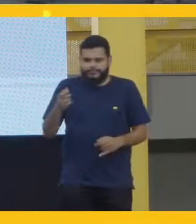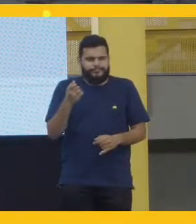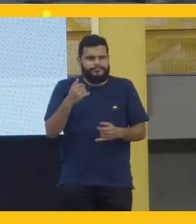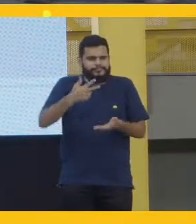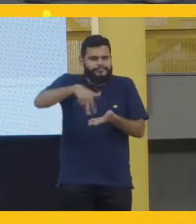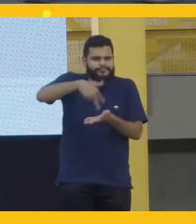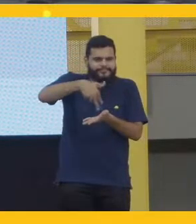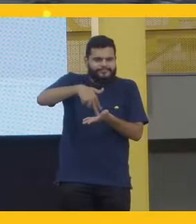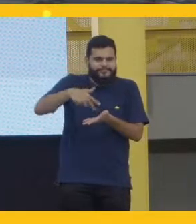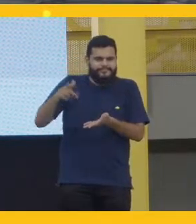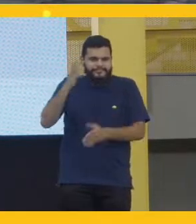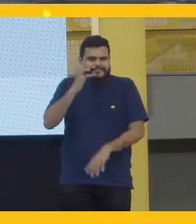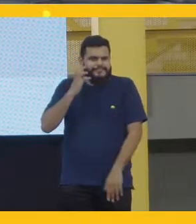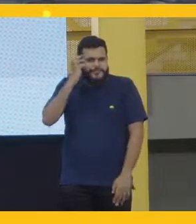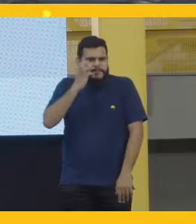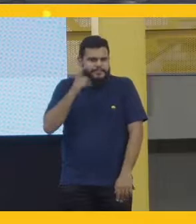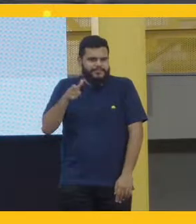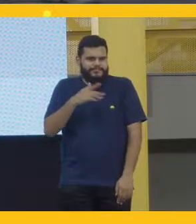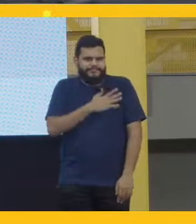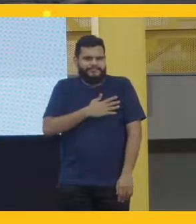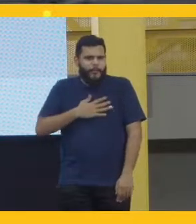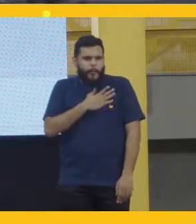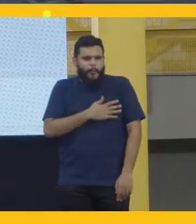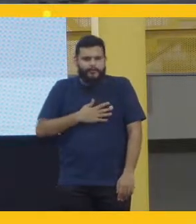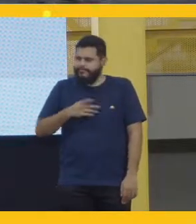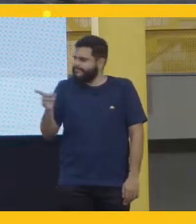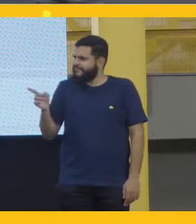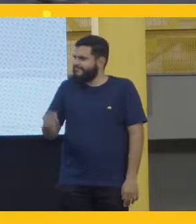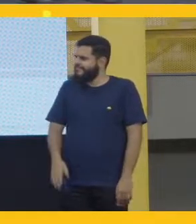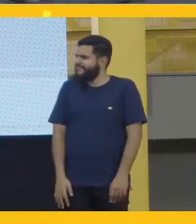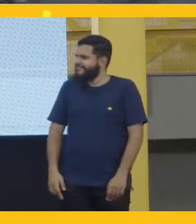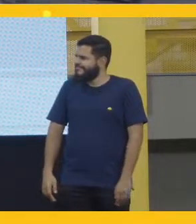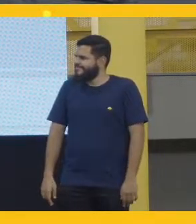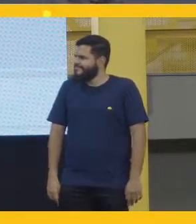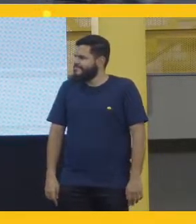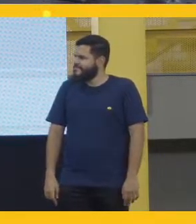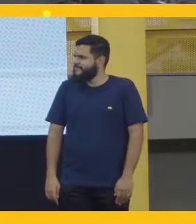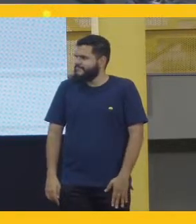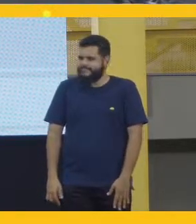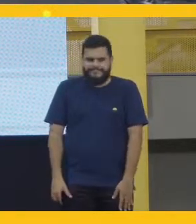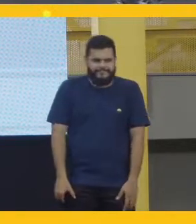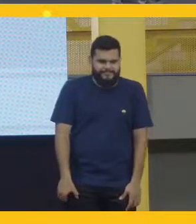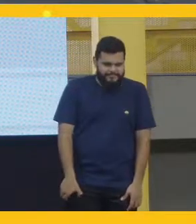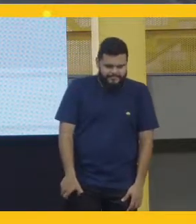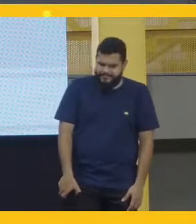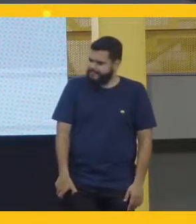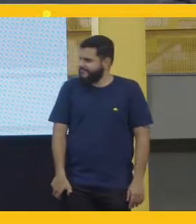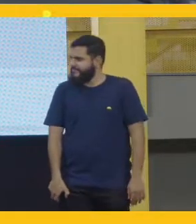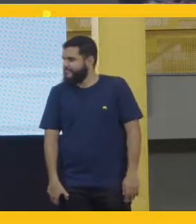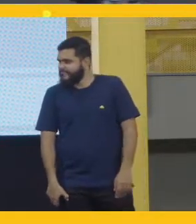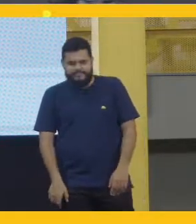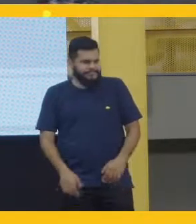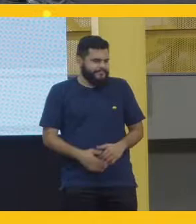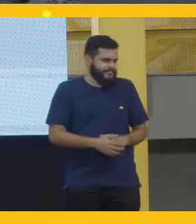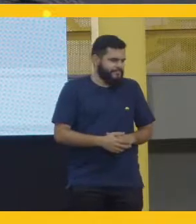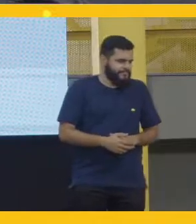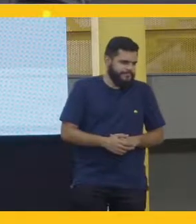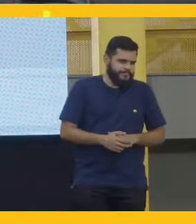não, perde pra me pentear, né? Tudo bem, mas é uma jovem com alma